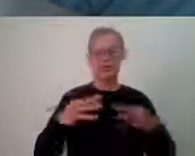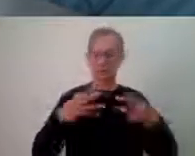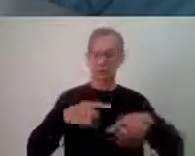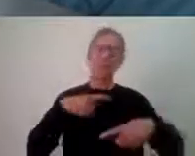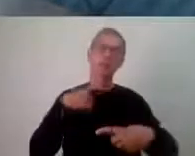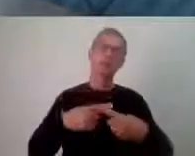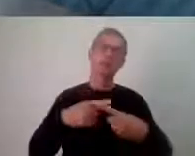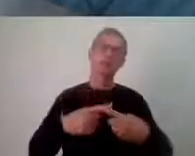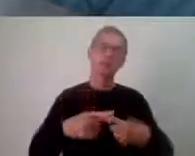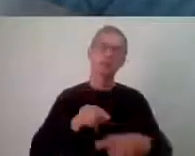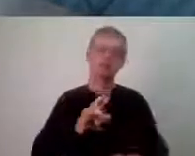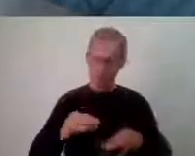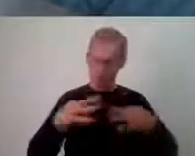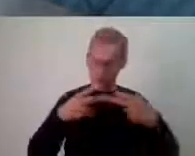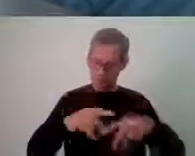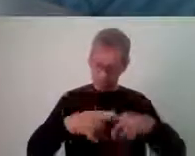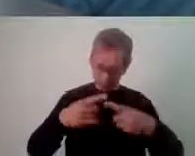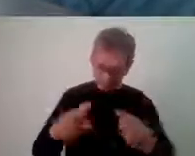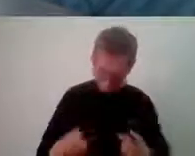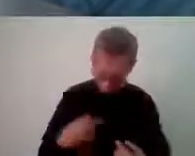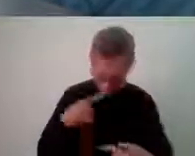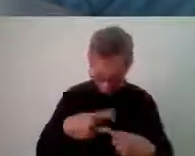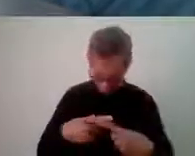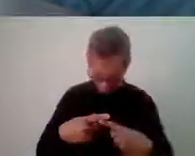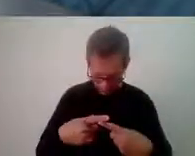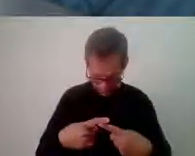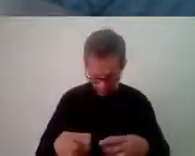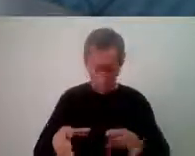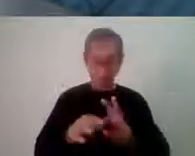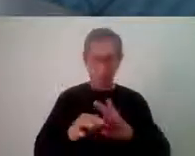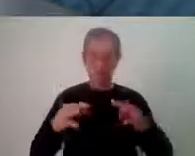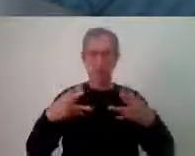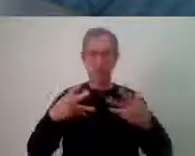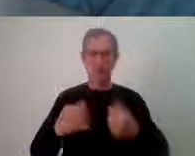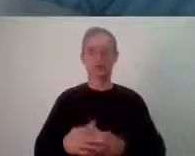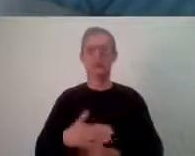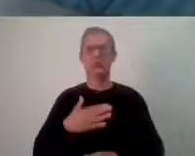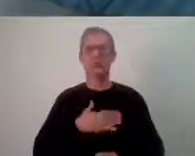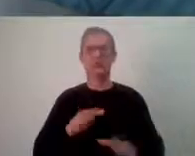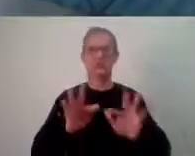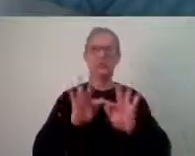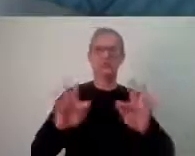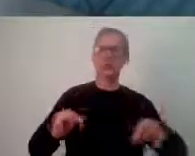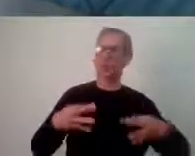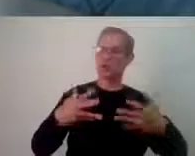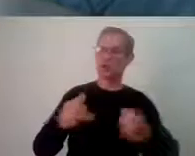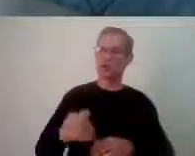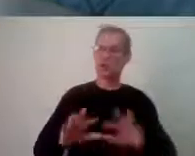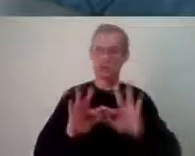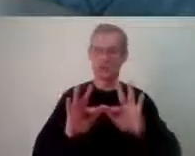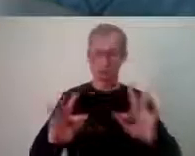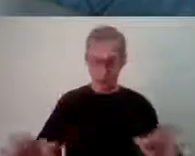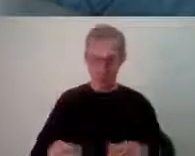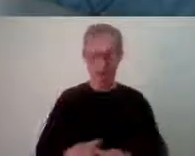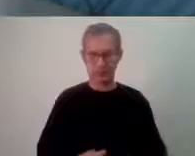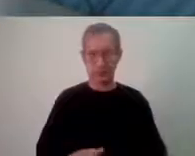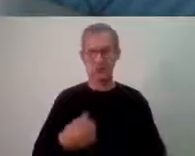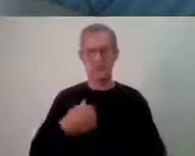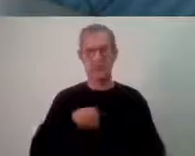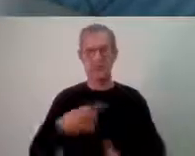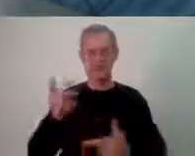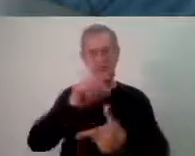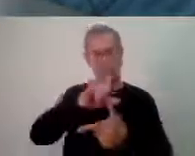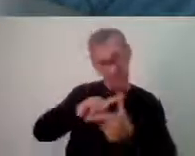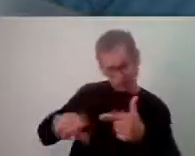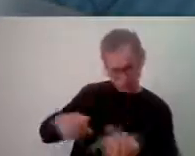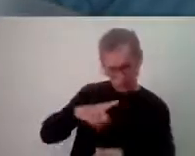Por que é uma solução geral? Porque eu abarco ali todas as minhas funções. Todas as funções que quando eu derivo,